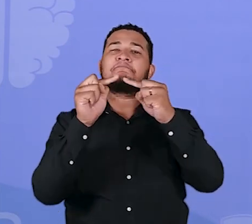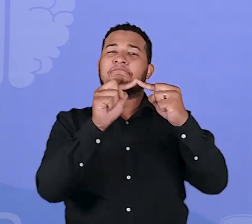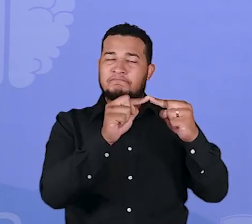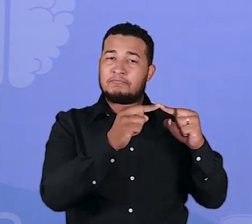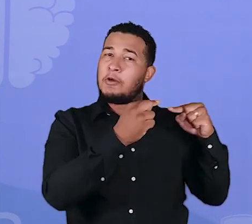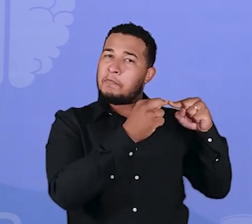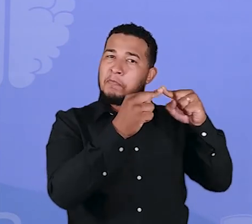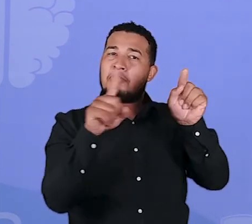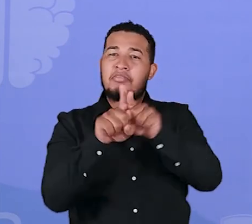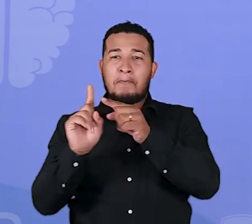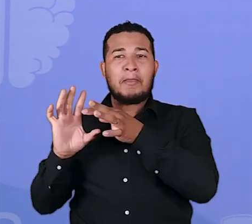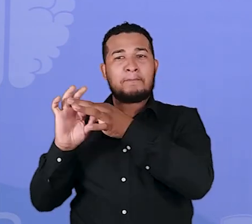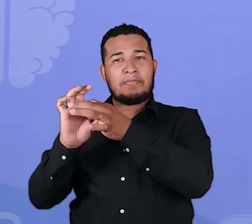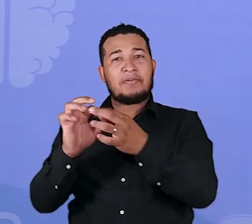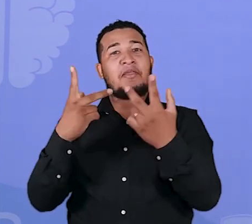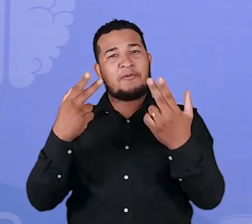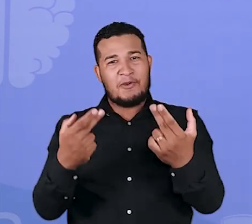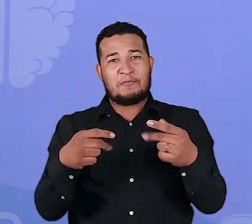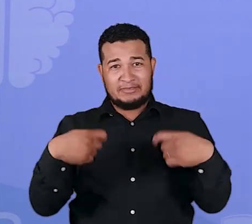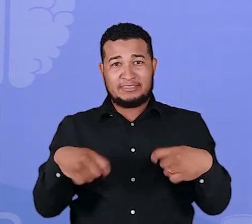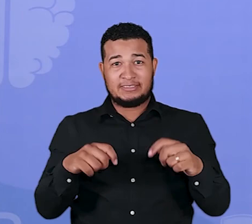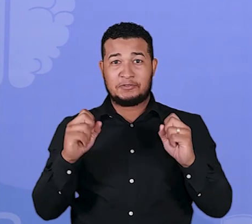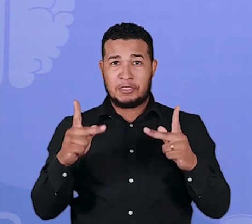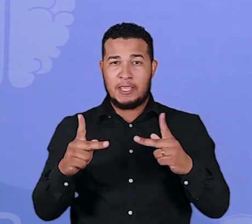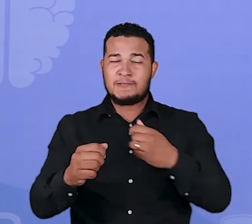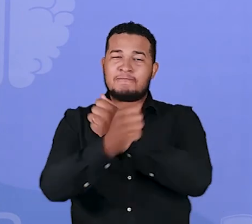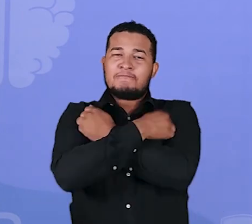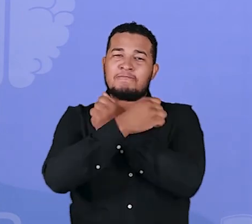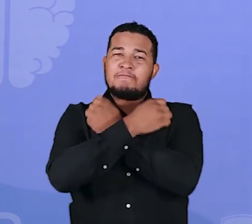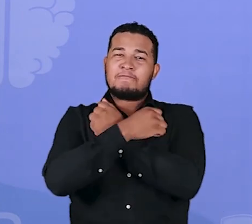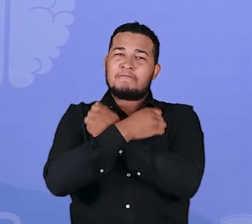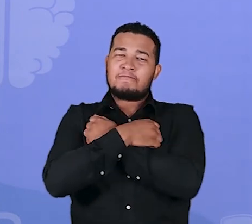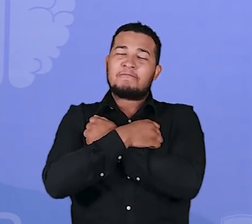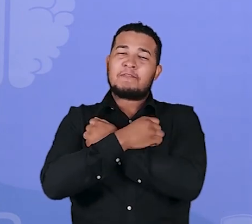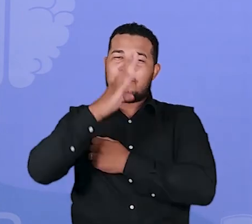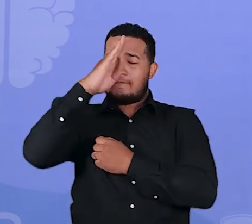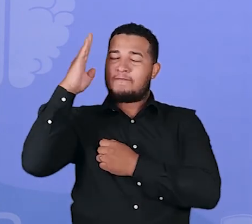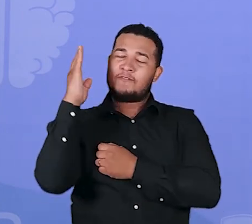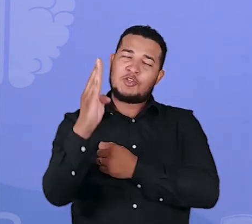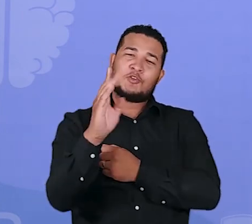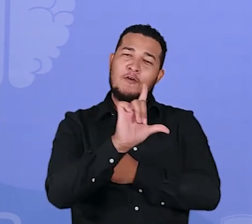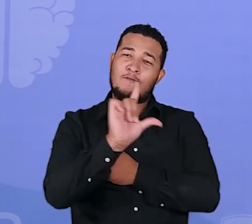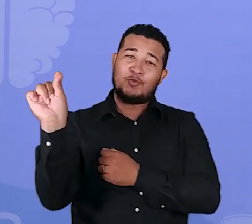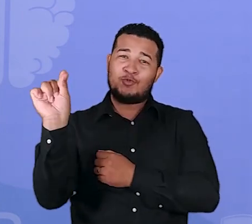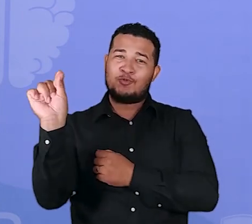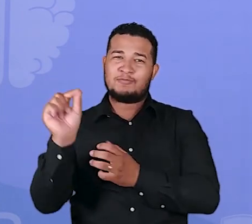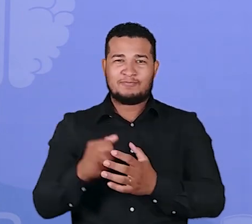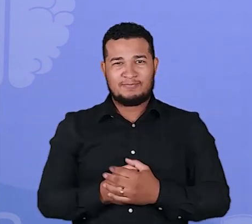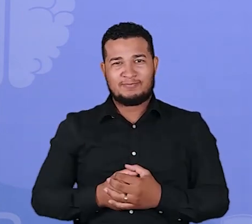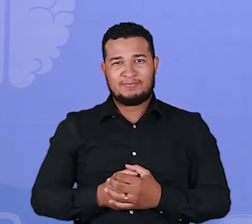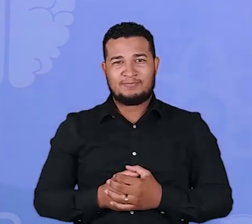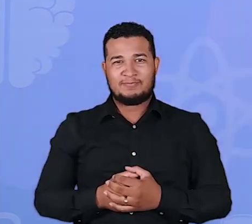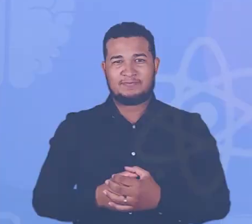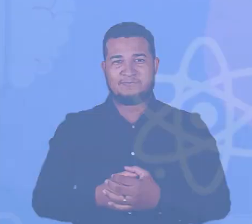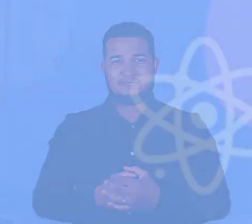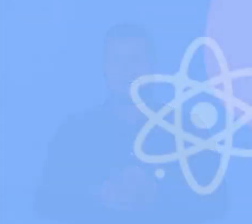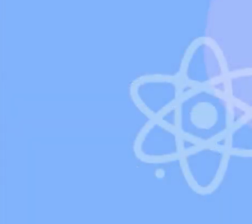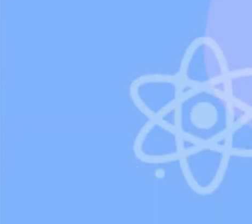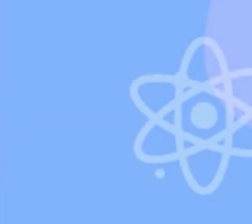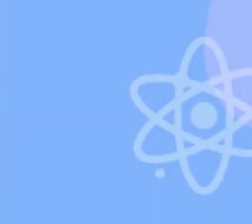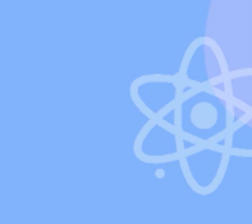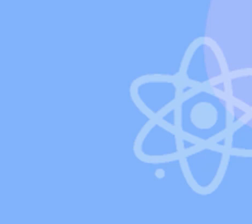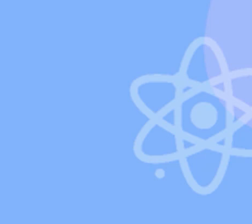feita, coerente, coesa, como deve ser, ok? Um grande abraço do professor Vaguinho, valeu, até mais, fui!